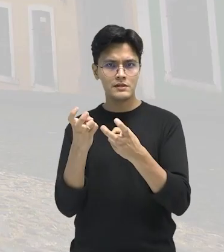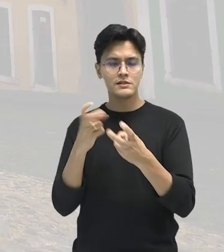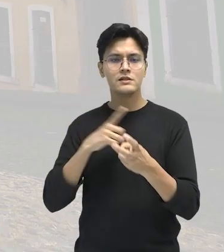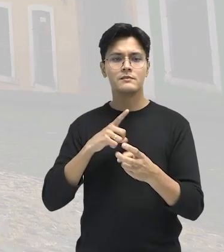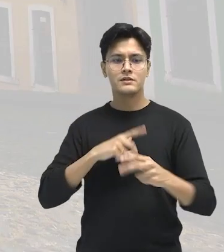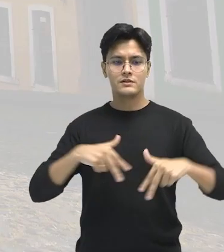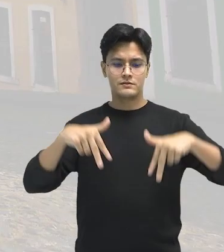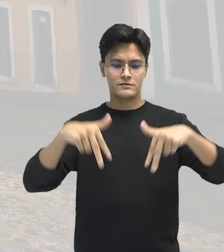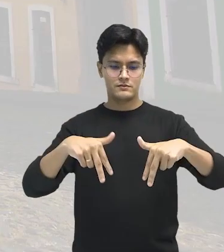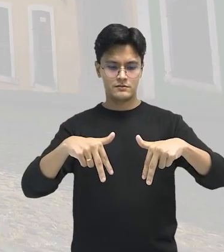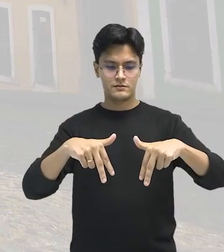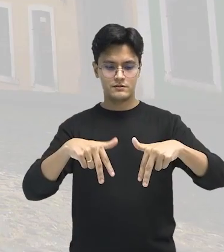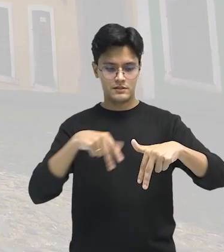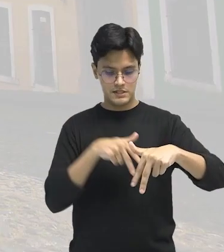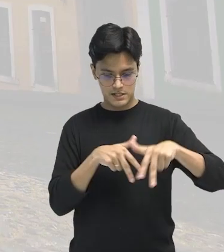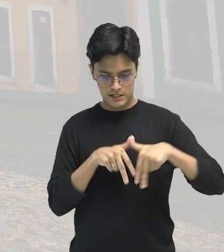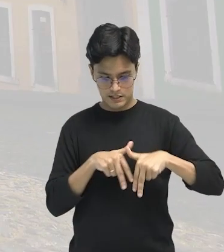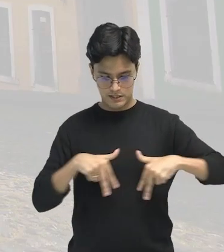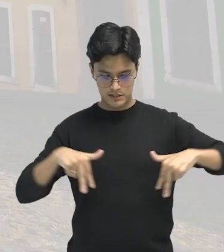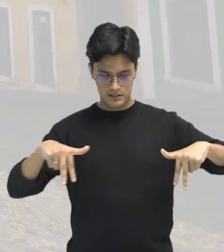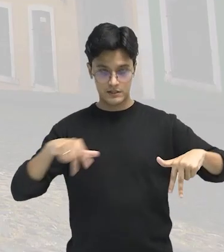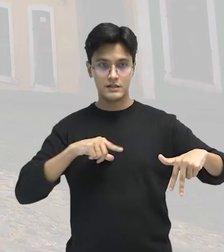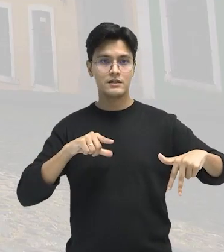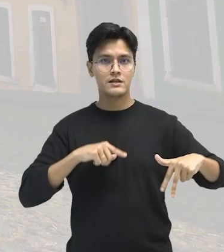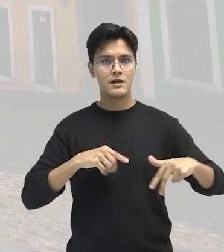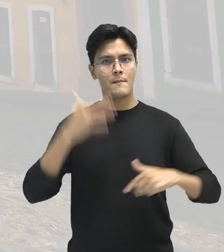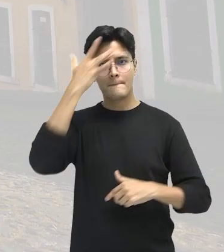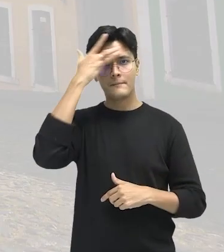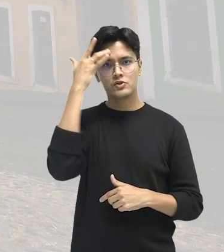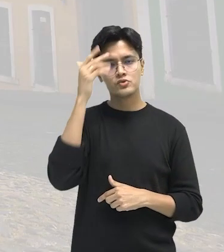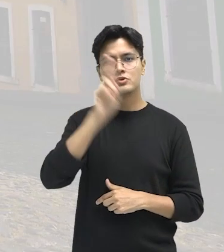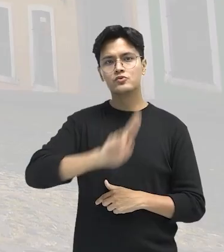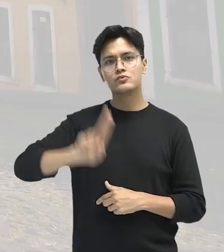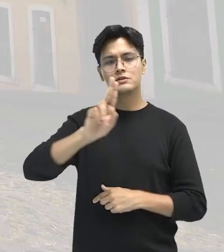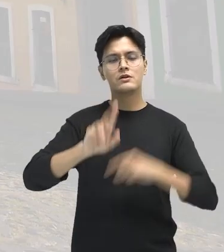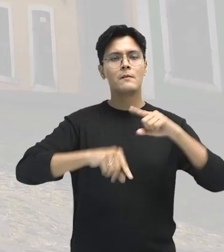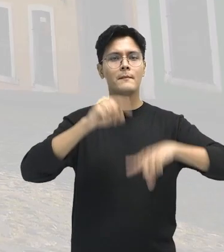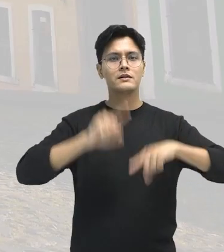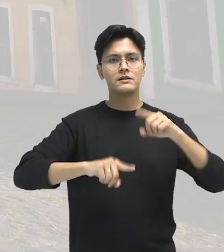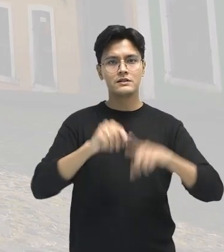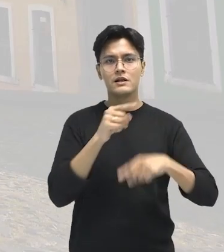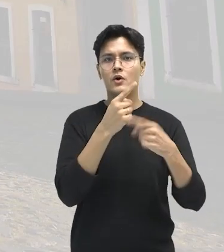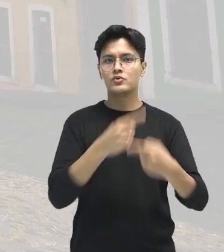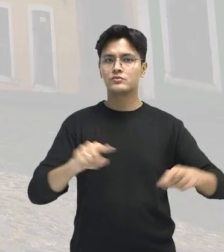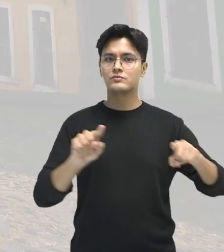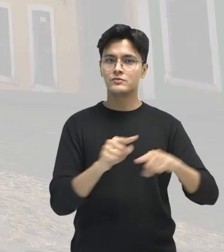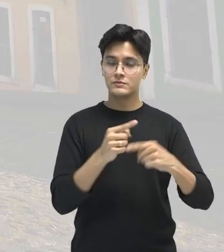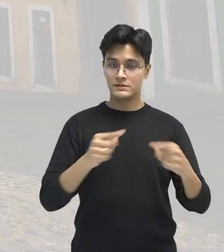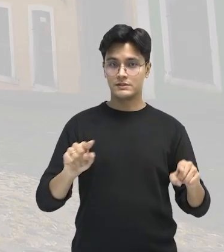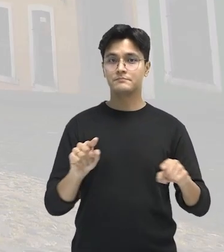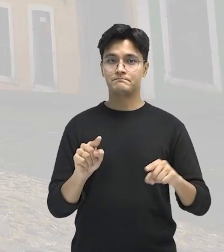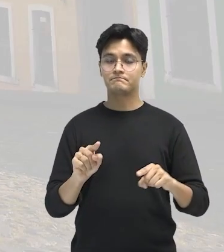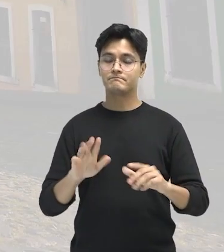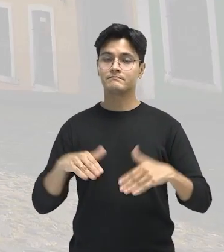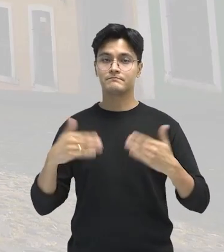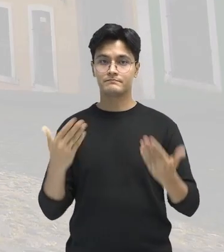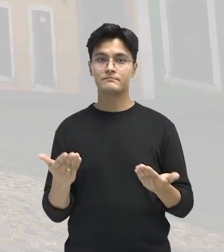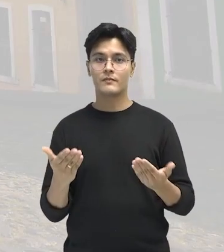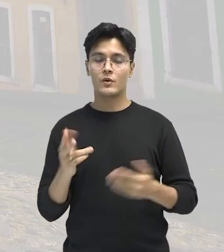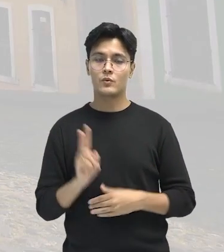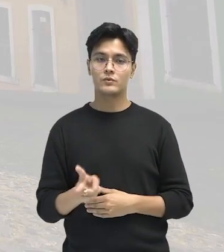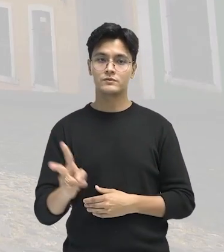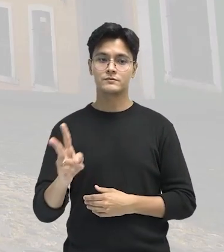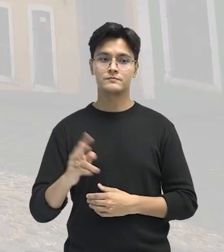temos aí várias pessoas com instrumentos na mão, não é mesmo? Olha só aí a questão da musicalidade. Bom,